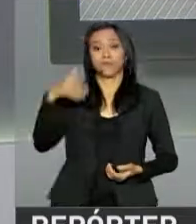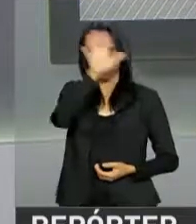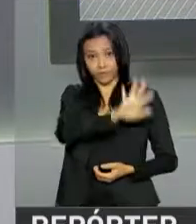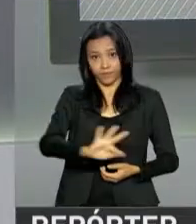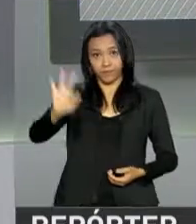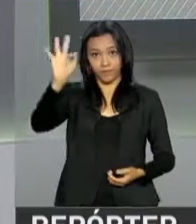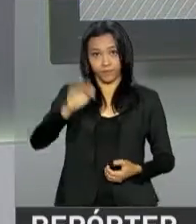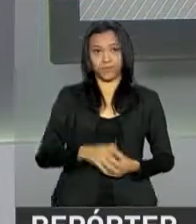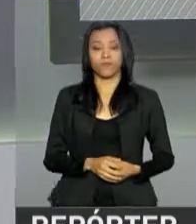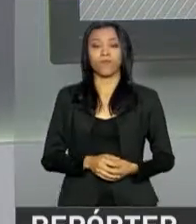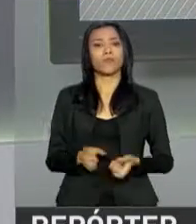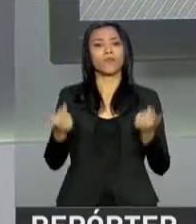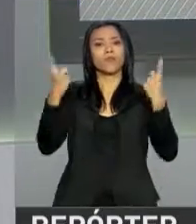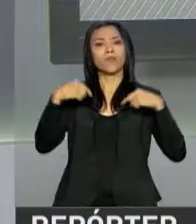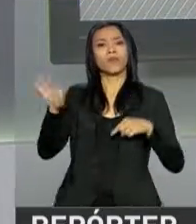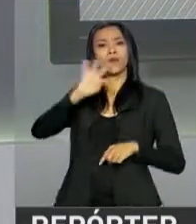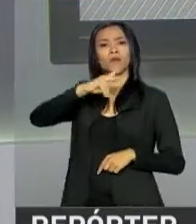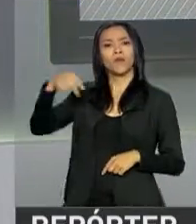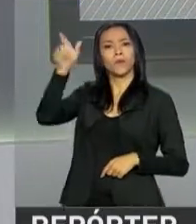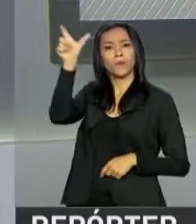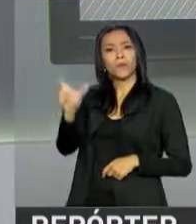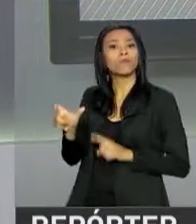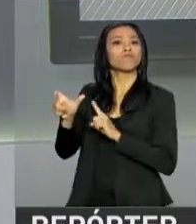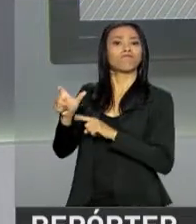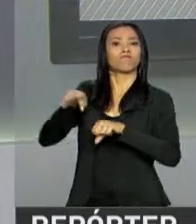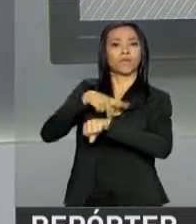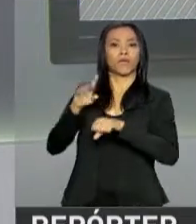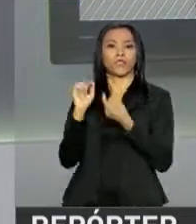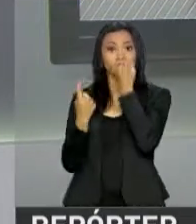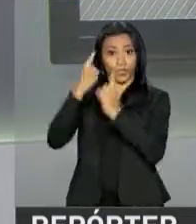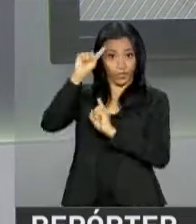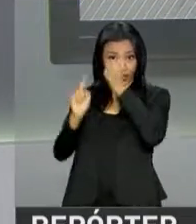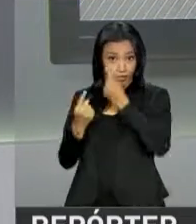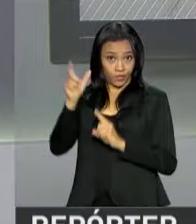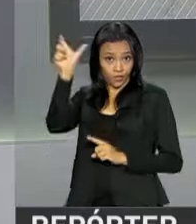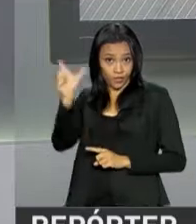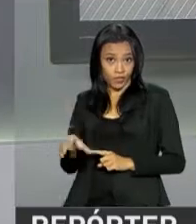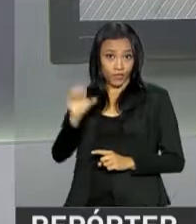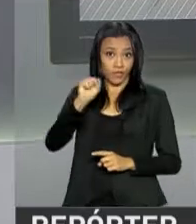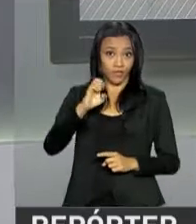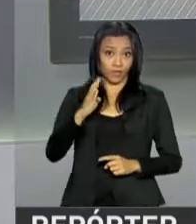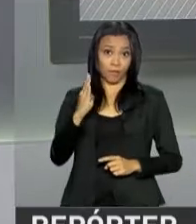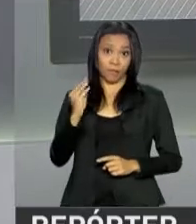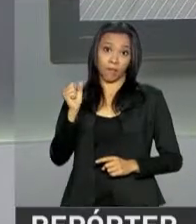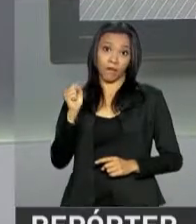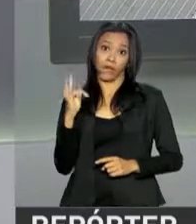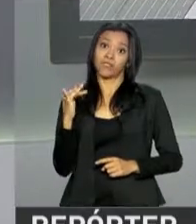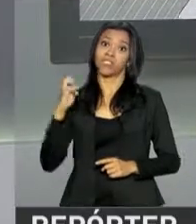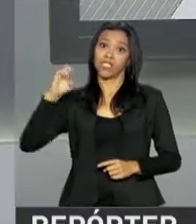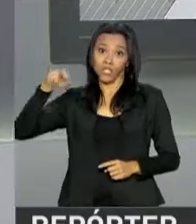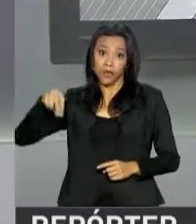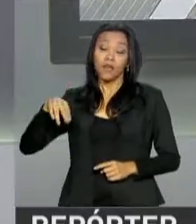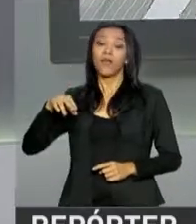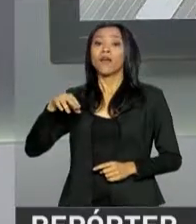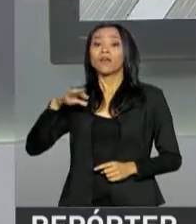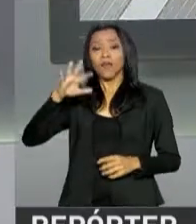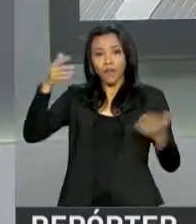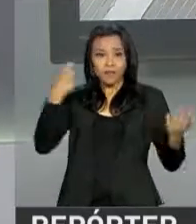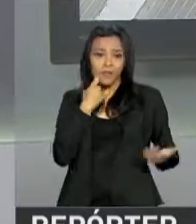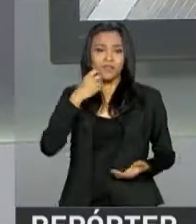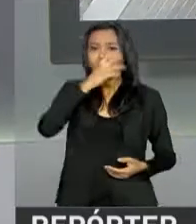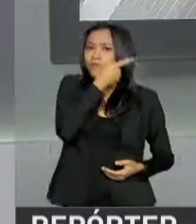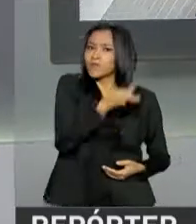do governo federal. O presidente do Chile, Sebastián Piñera, visita oficialmente o Brasil nesta sexta-feira e